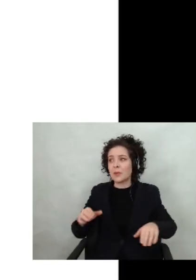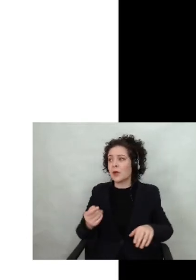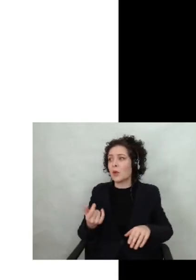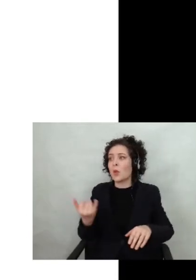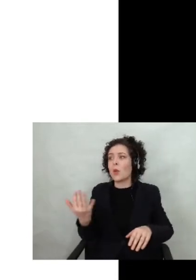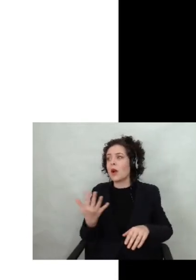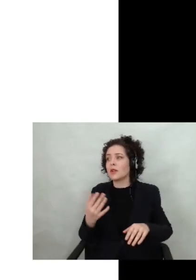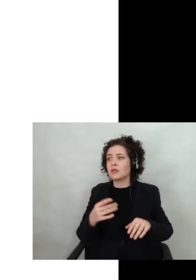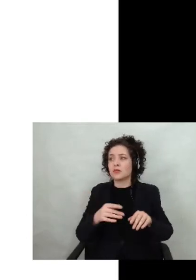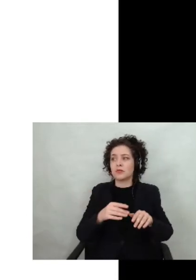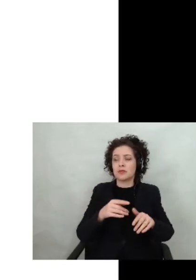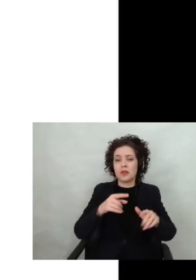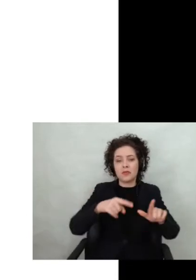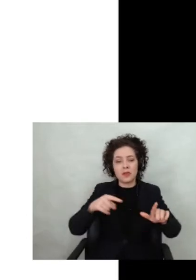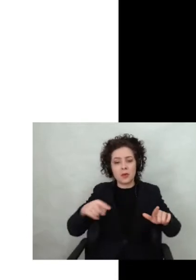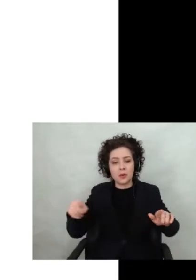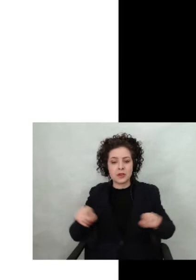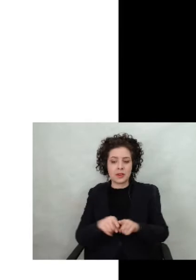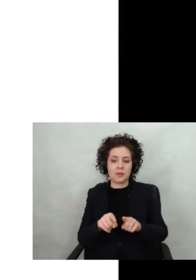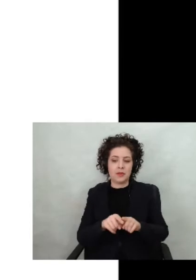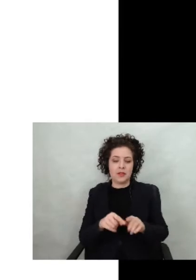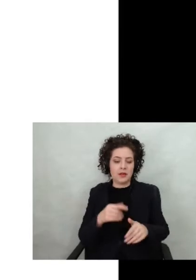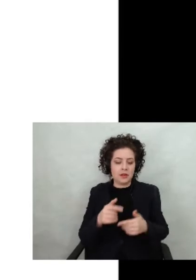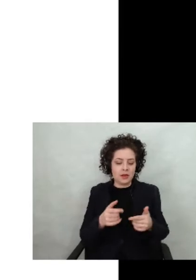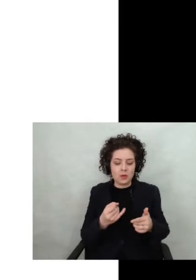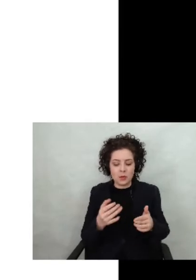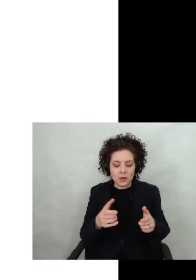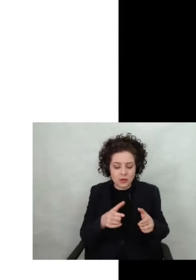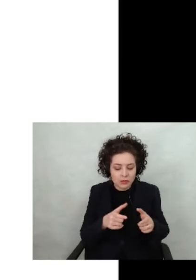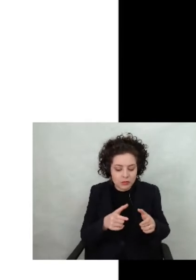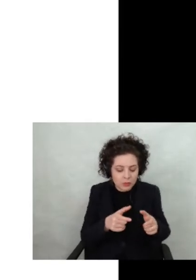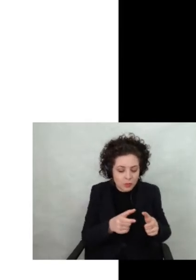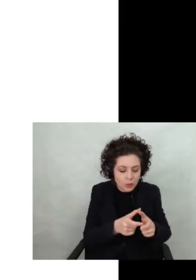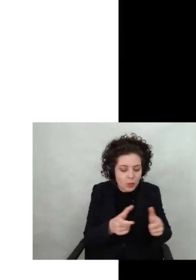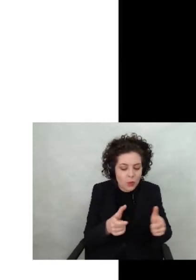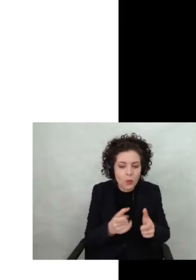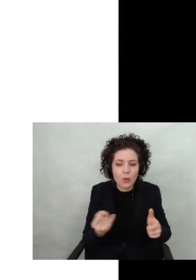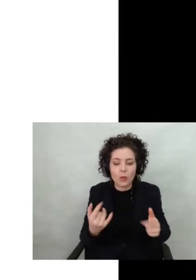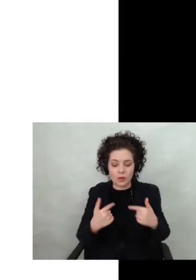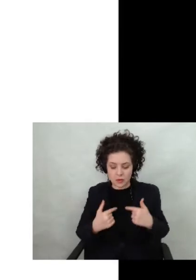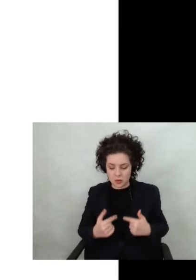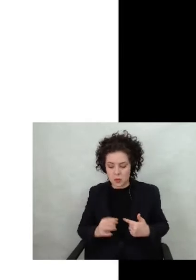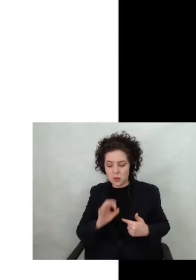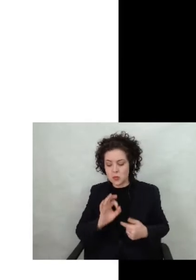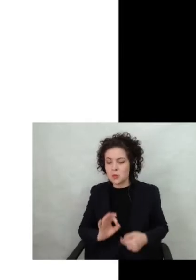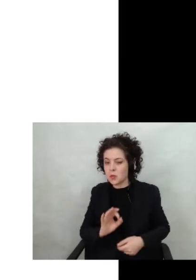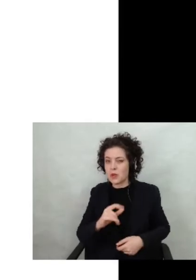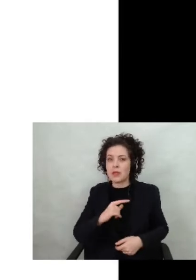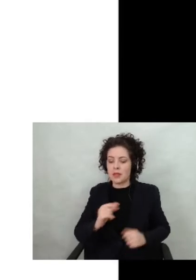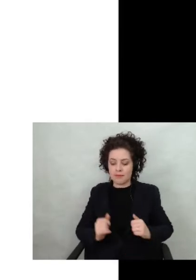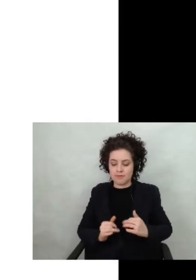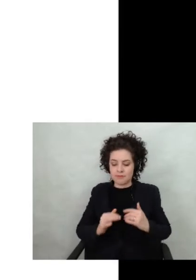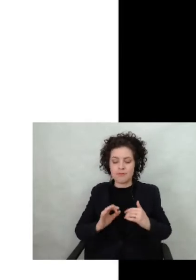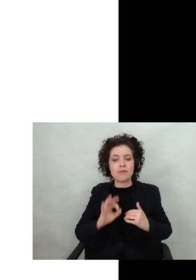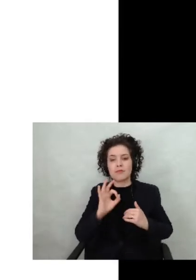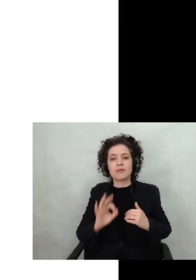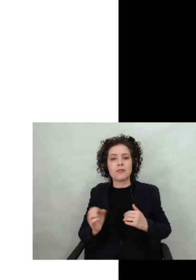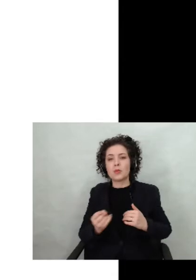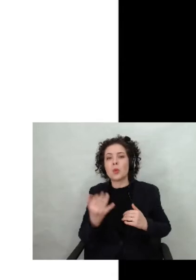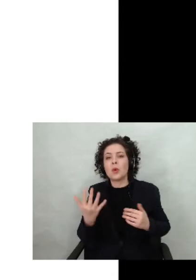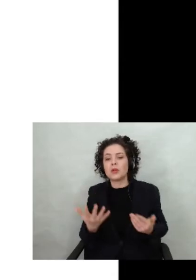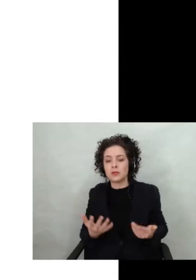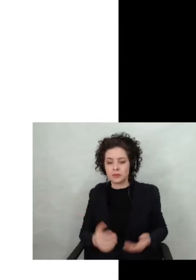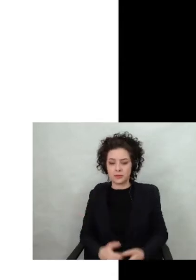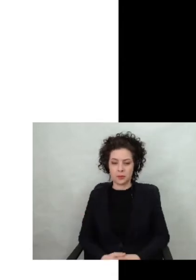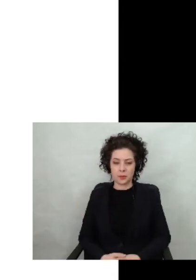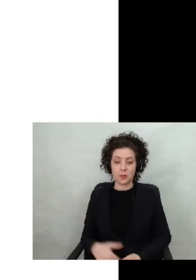frequência e da concentração do título desses anticorpos neutralizantes. Esse protocolo que nós utilizamos, ou estamos